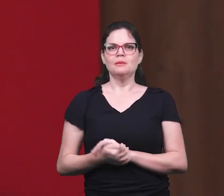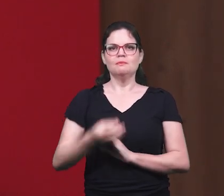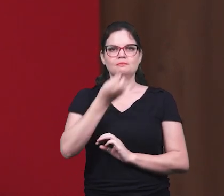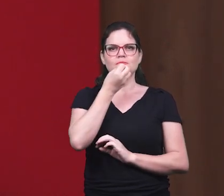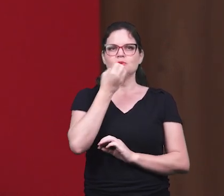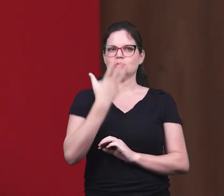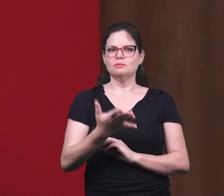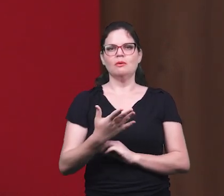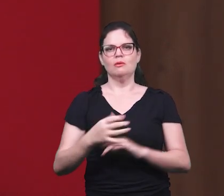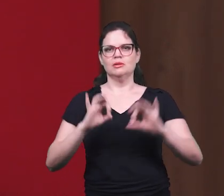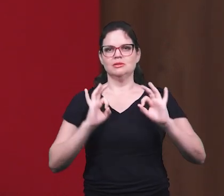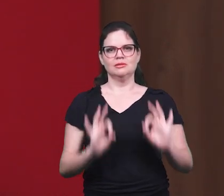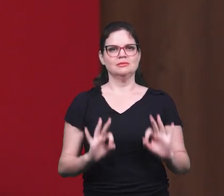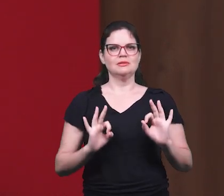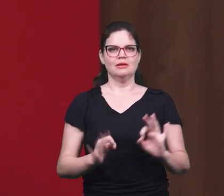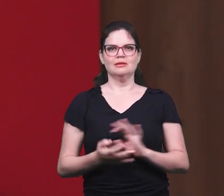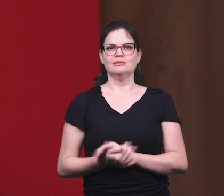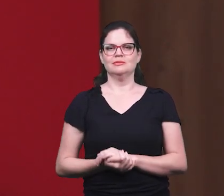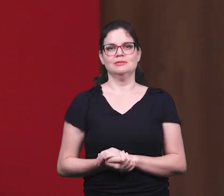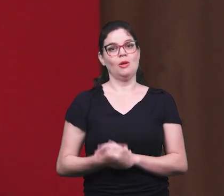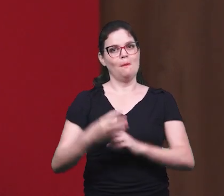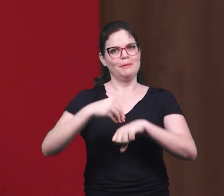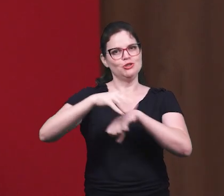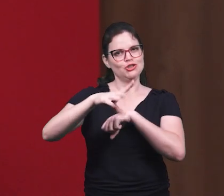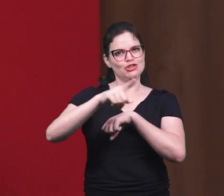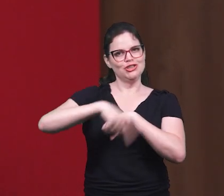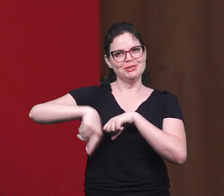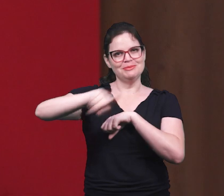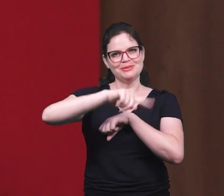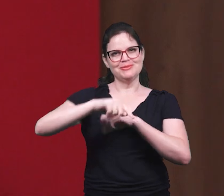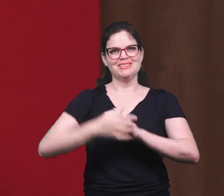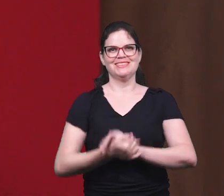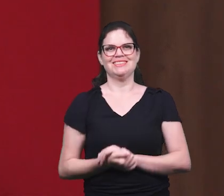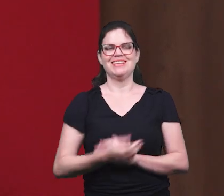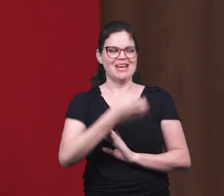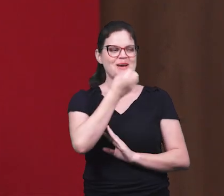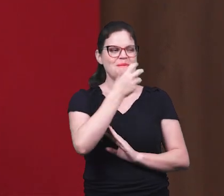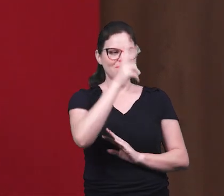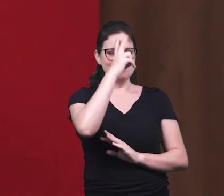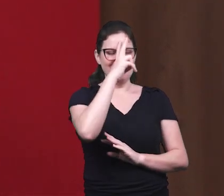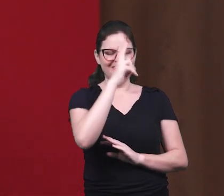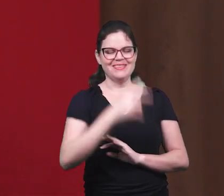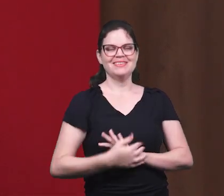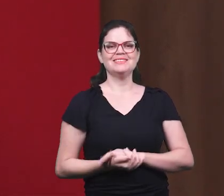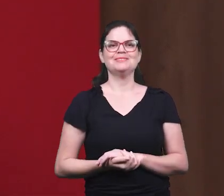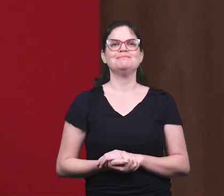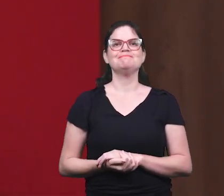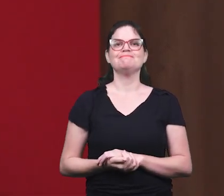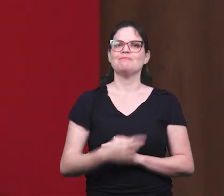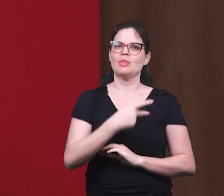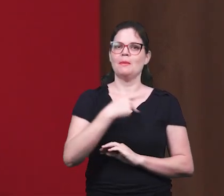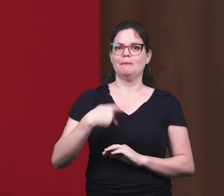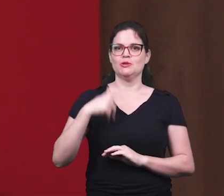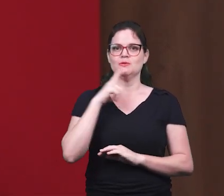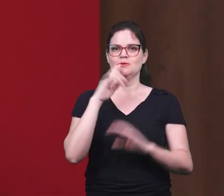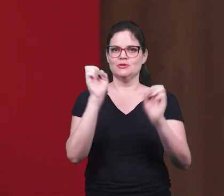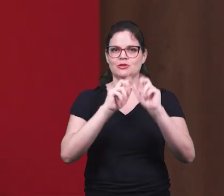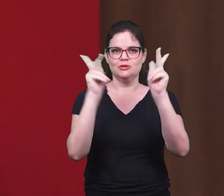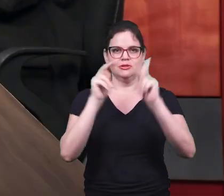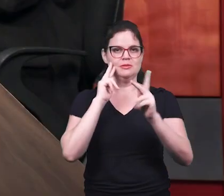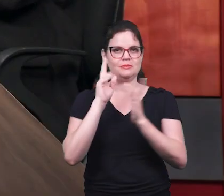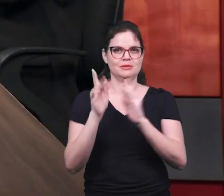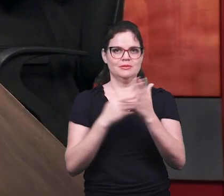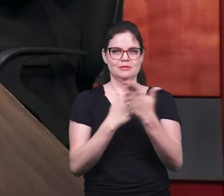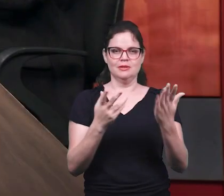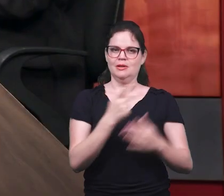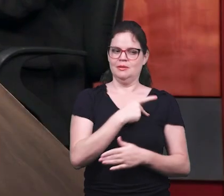muito bem aceita, né? Muito correta, então fica aqui também mais uma... Bem lembrado, pastor Douglas. Pastor Luiz Rezende, paz do Senhor. Paz do